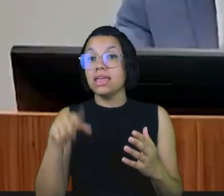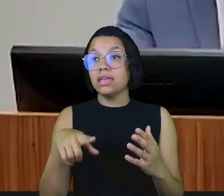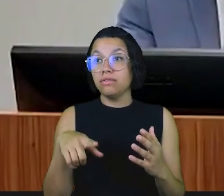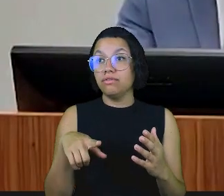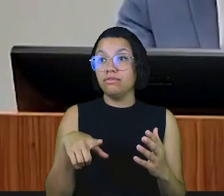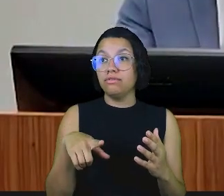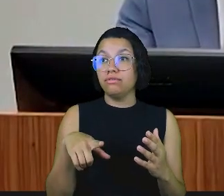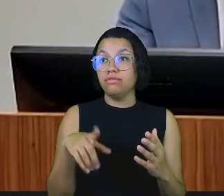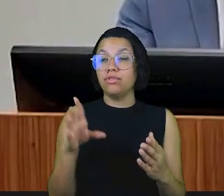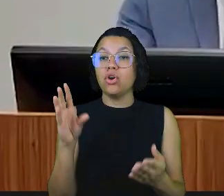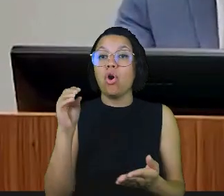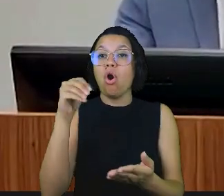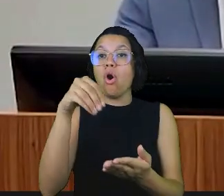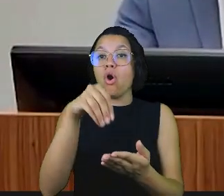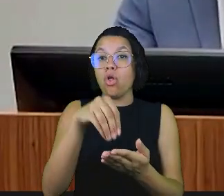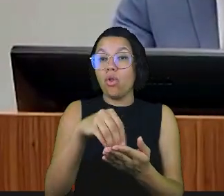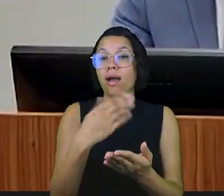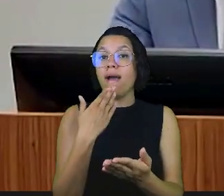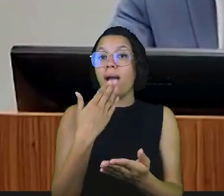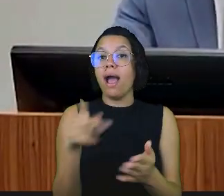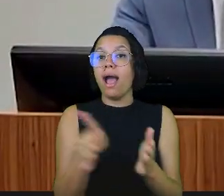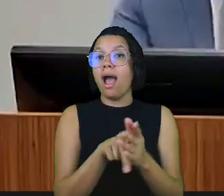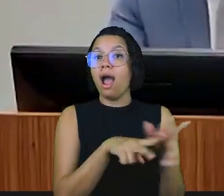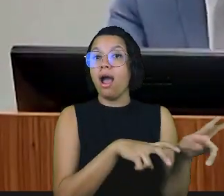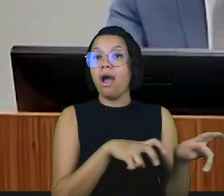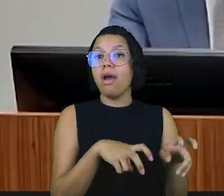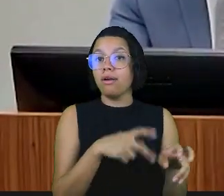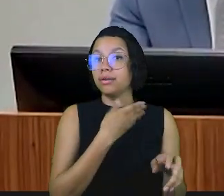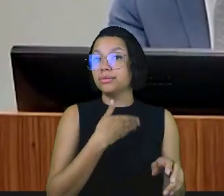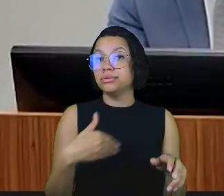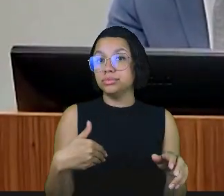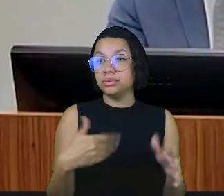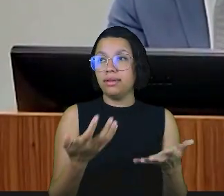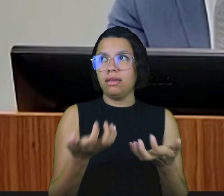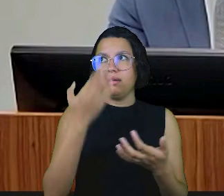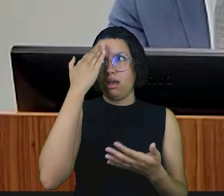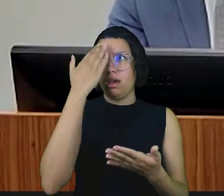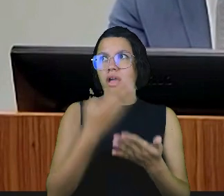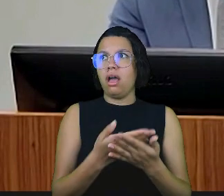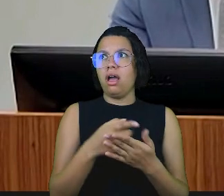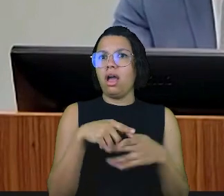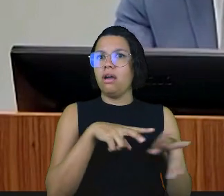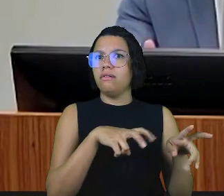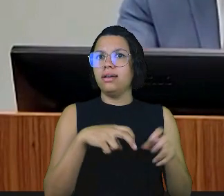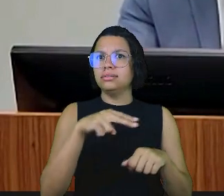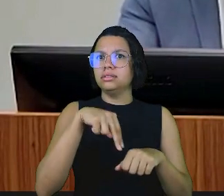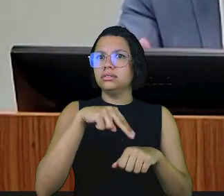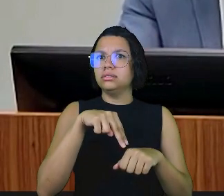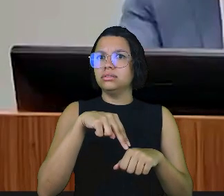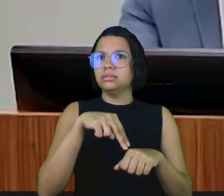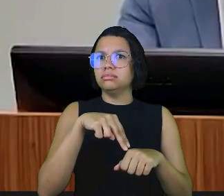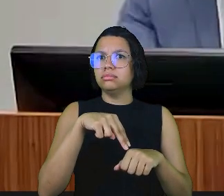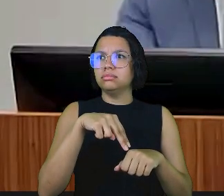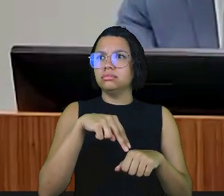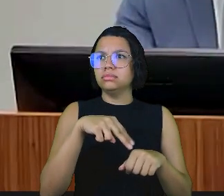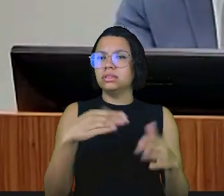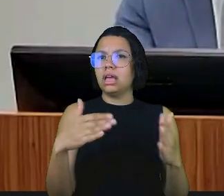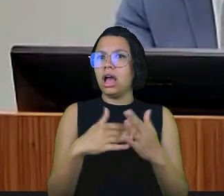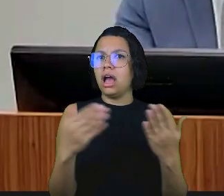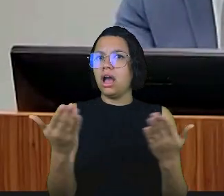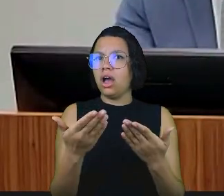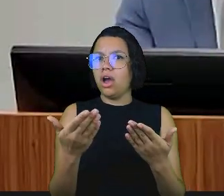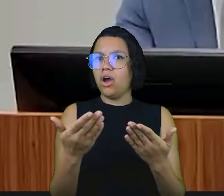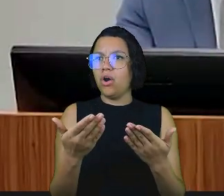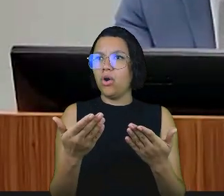a pedido da Fazenda, e eu quero crer que a Fazenda Nacional, até hoje, né, o procurador